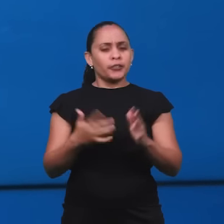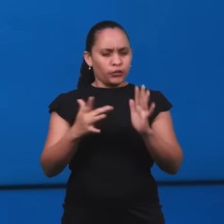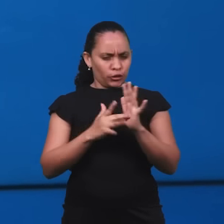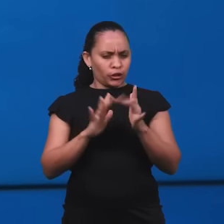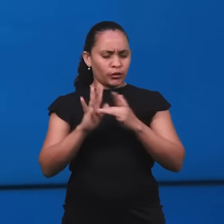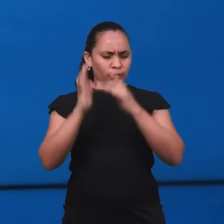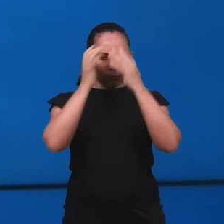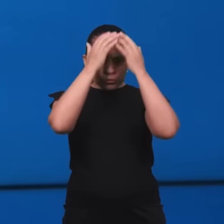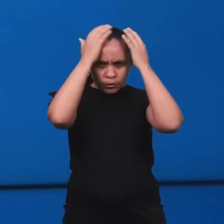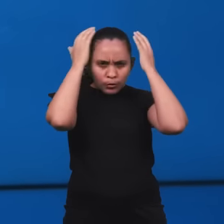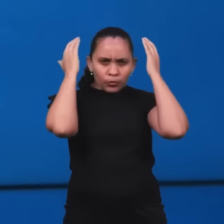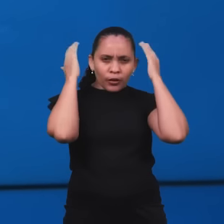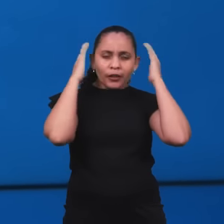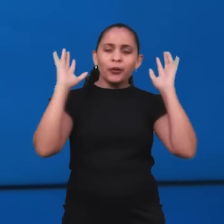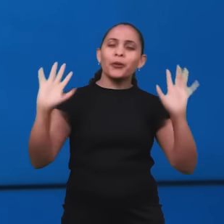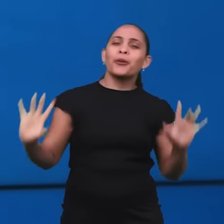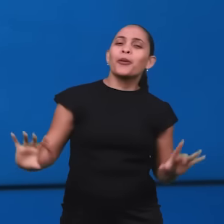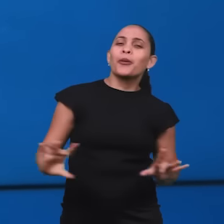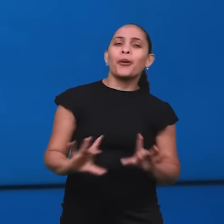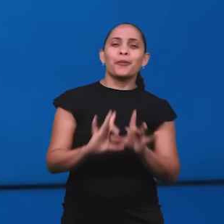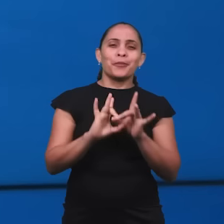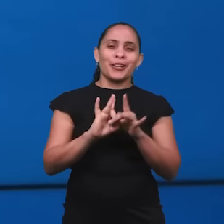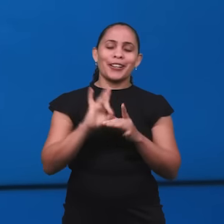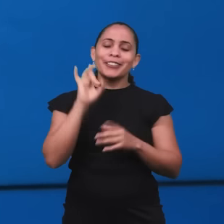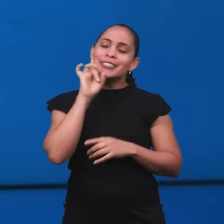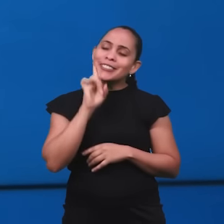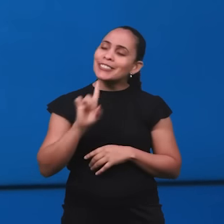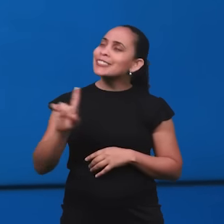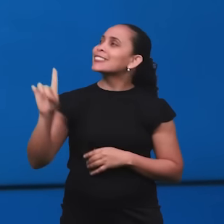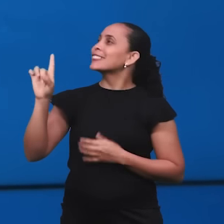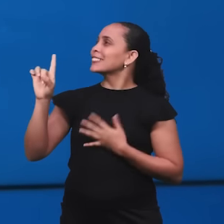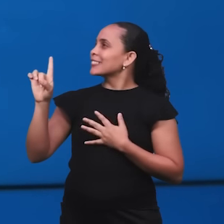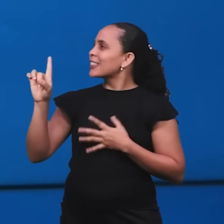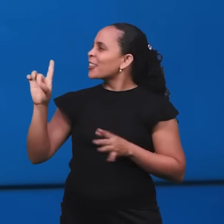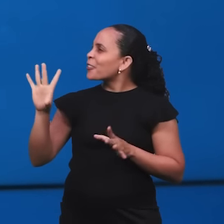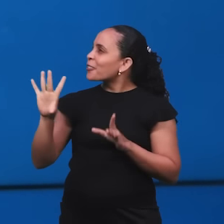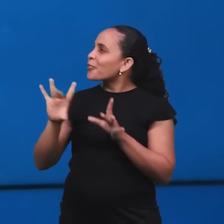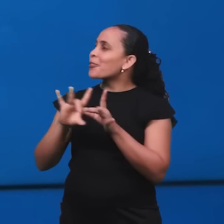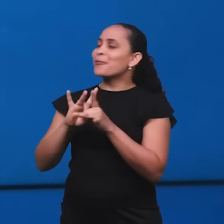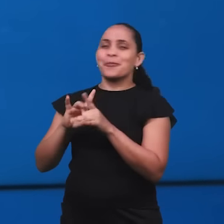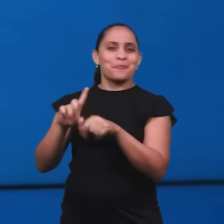a comunhão com o Senhor, nós adentramos aquele momento em que nos